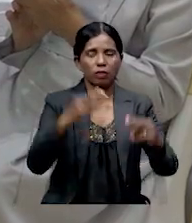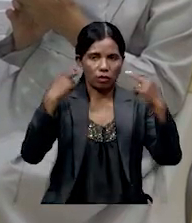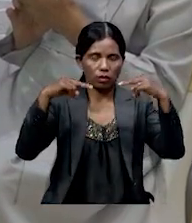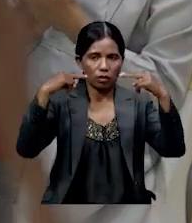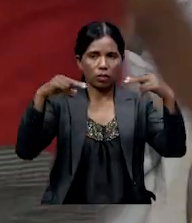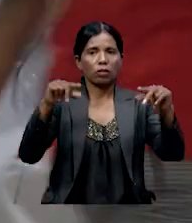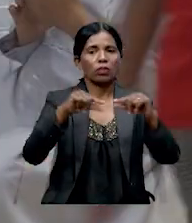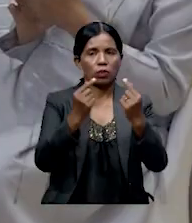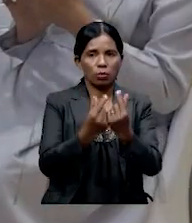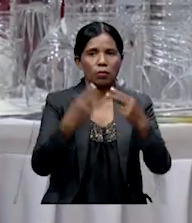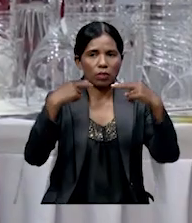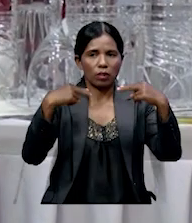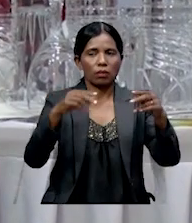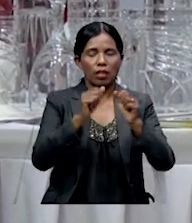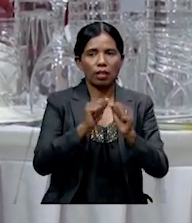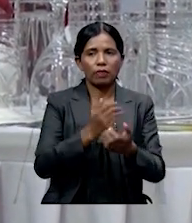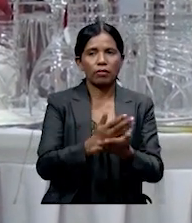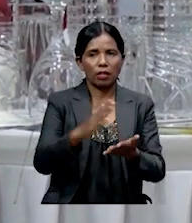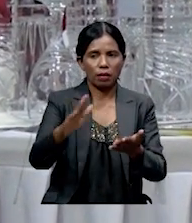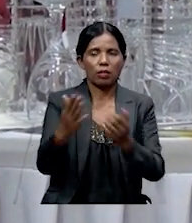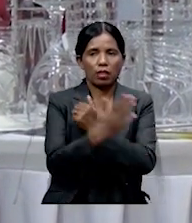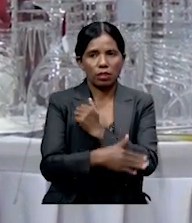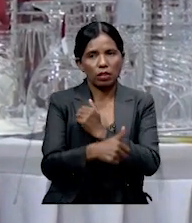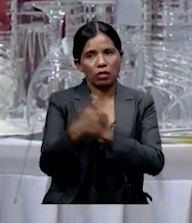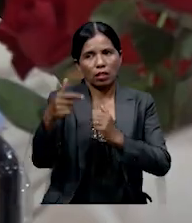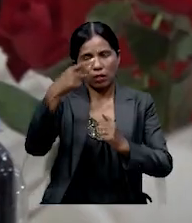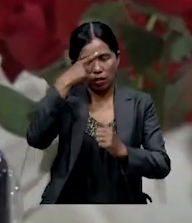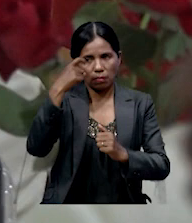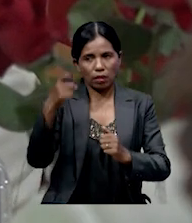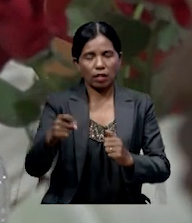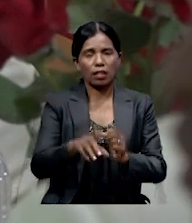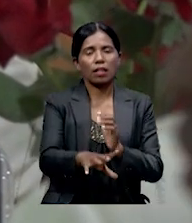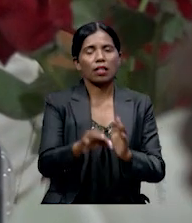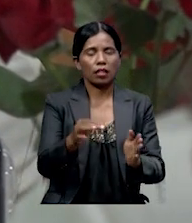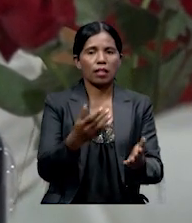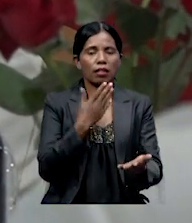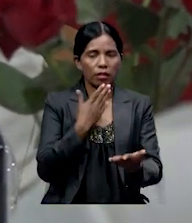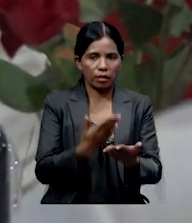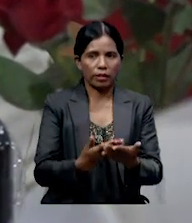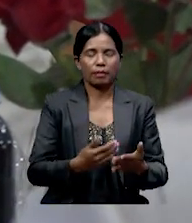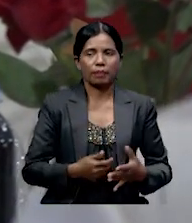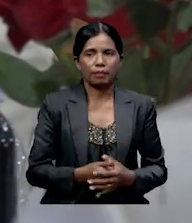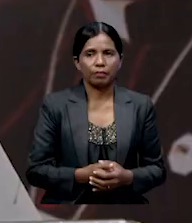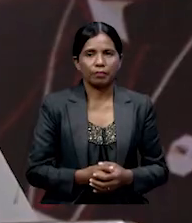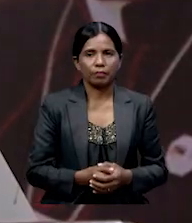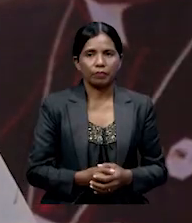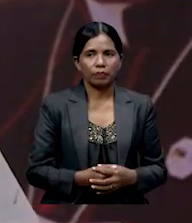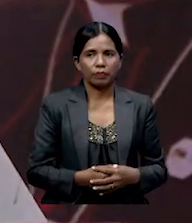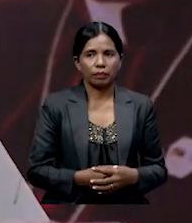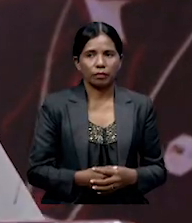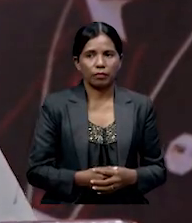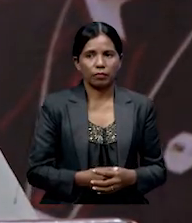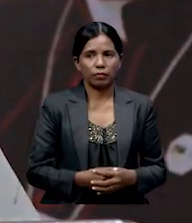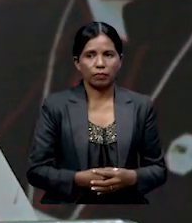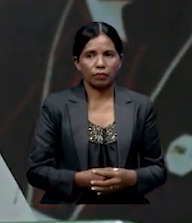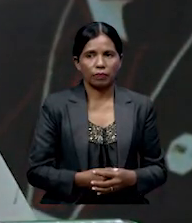group, atubele habelar mos, bana São Seluk, tambane iniciativa diak. Para o final desejo